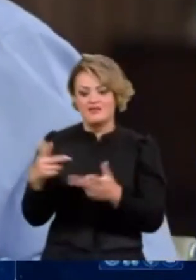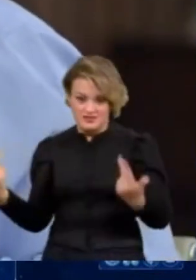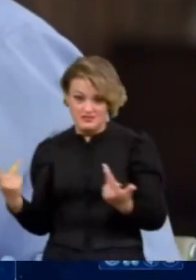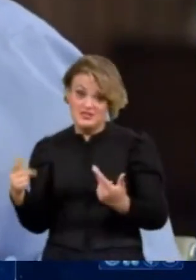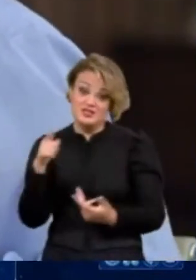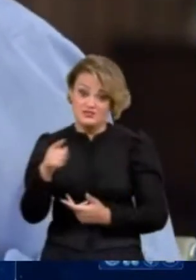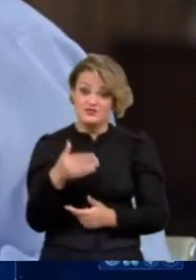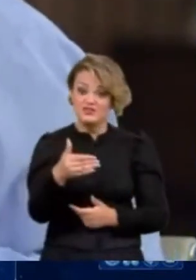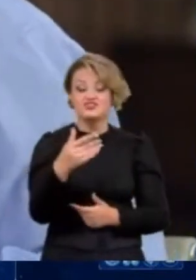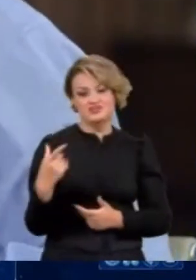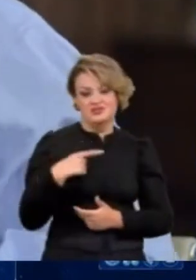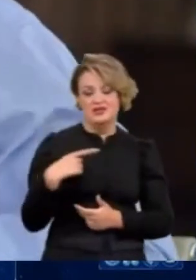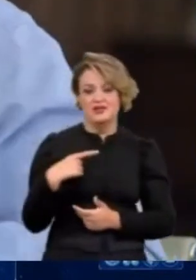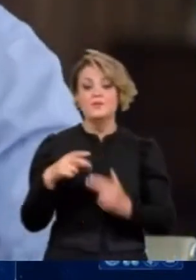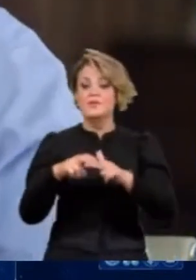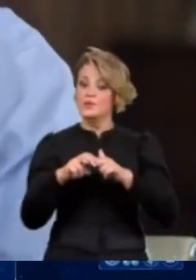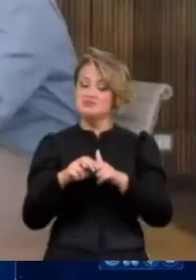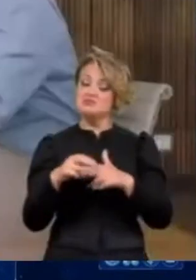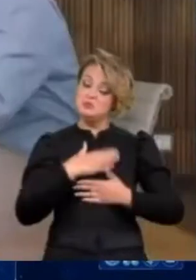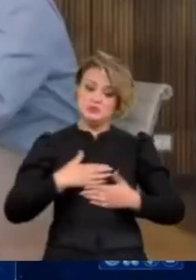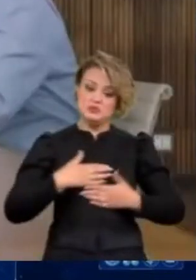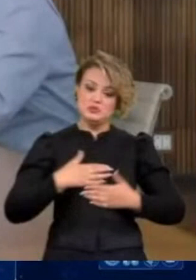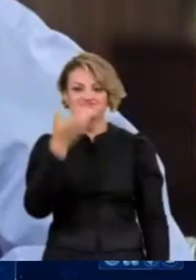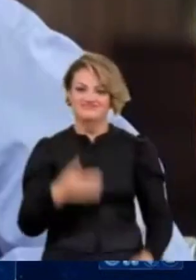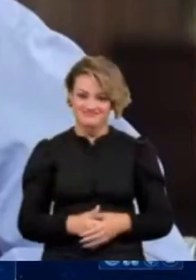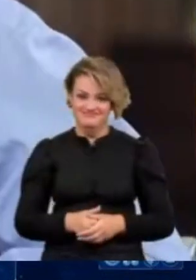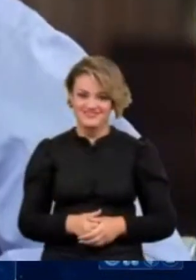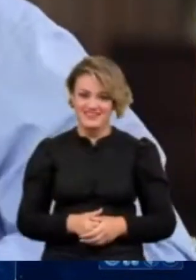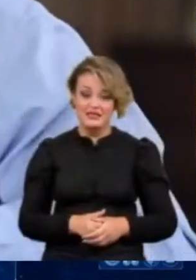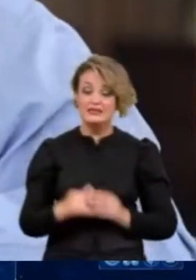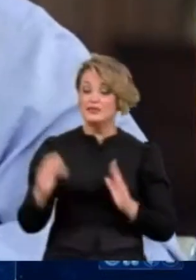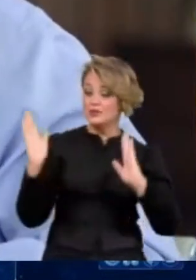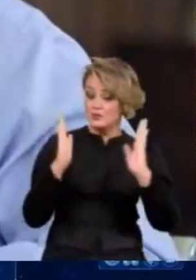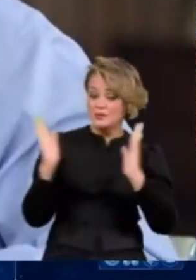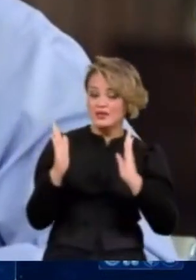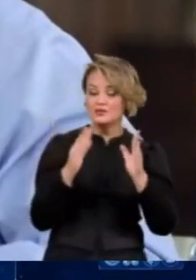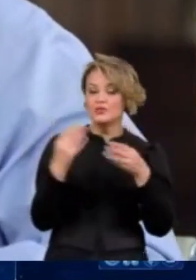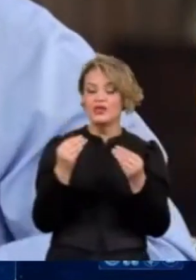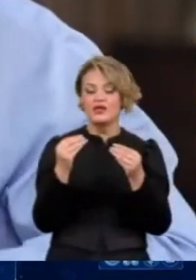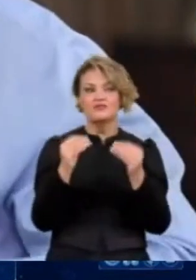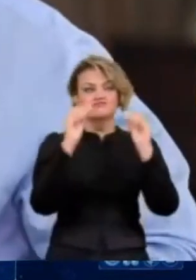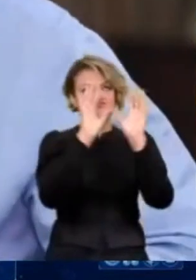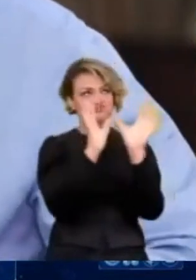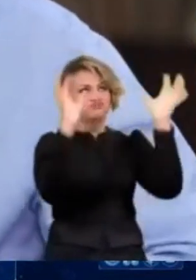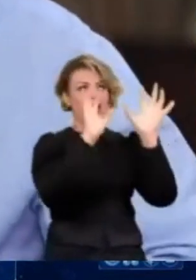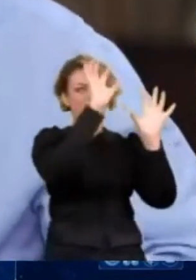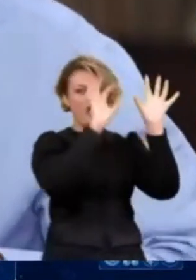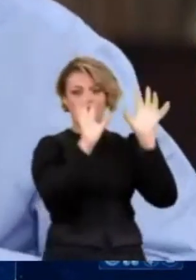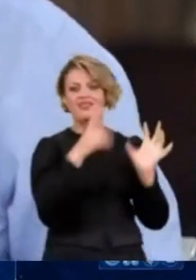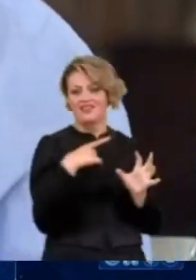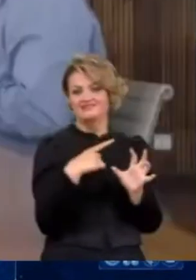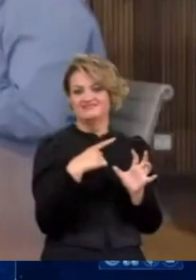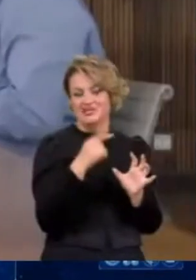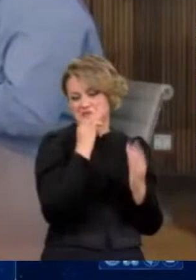sabe como trabalho que nós estamos fazendo é bom eu já nós já sabemos sabe o que fazer daqui